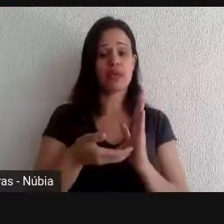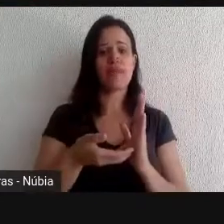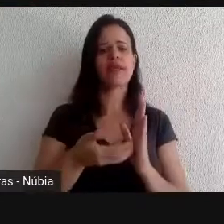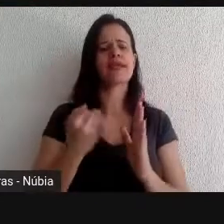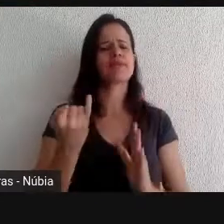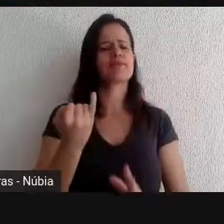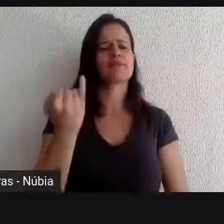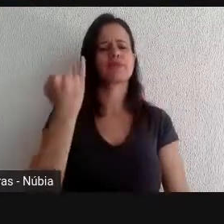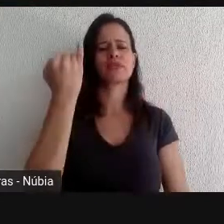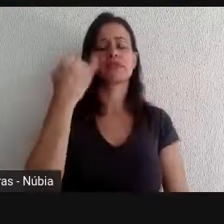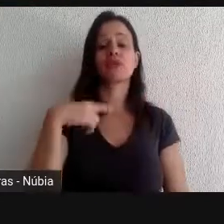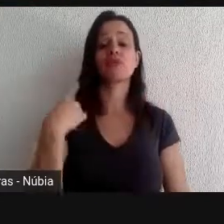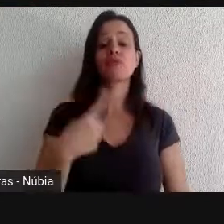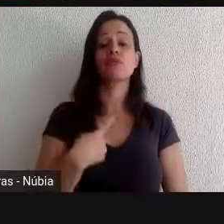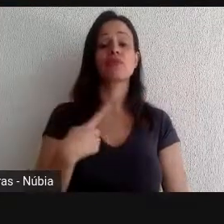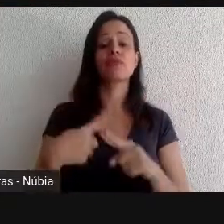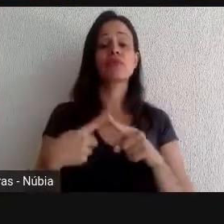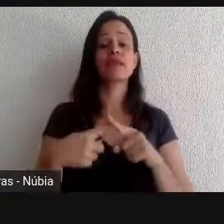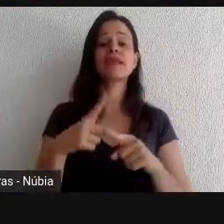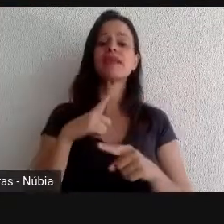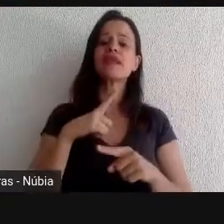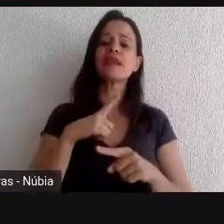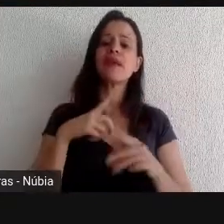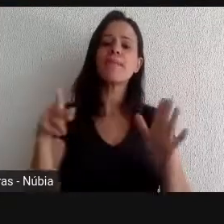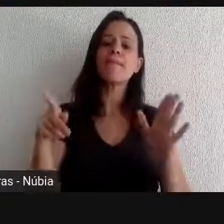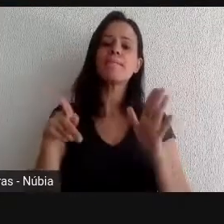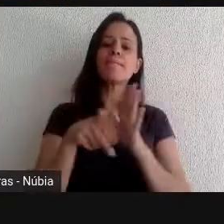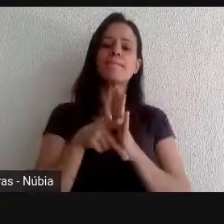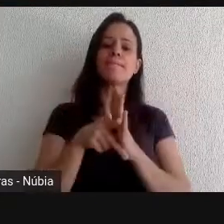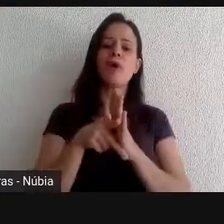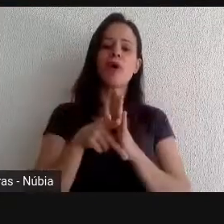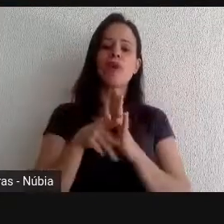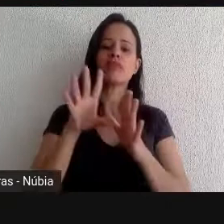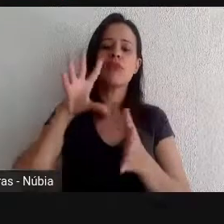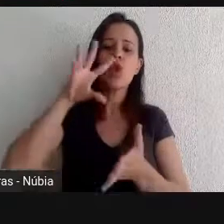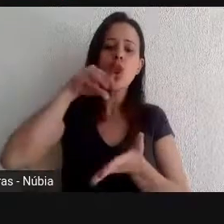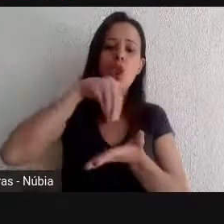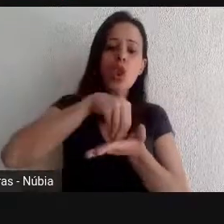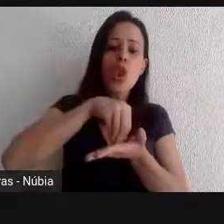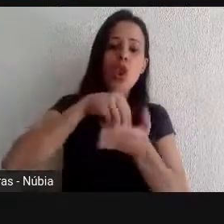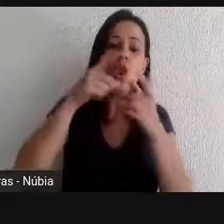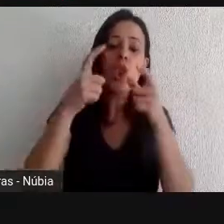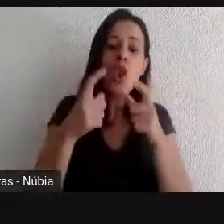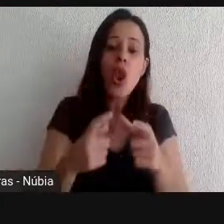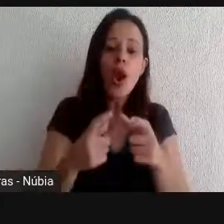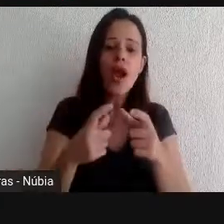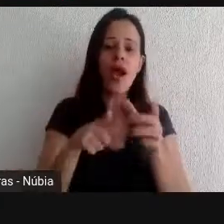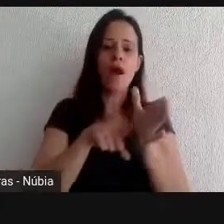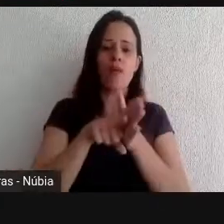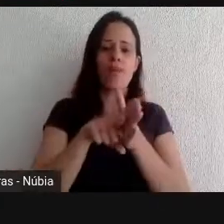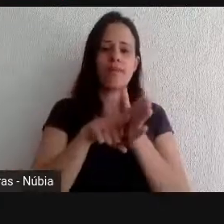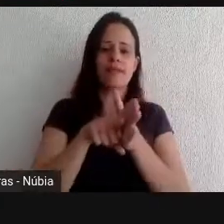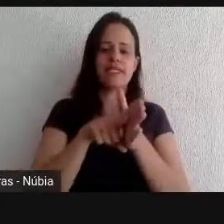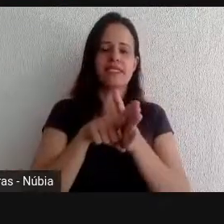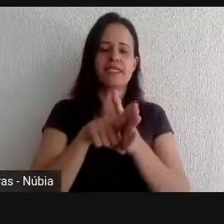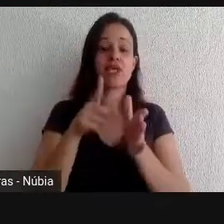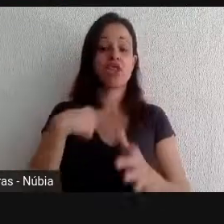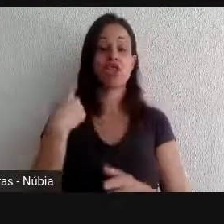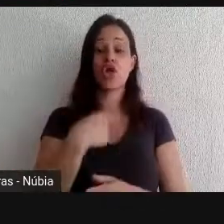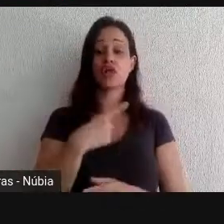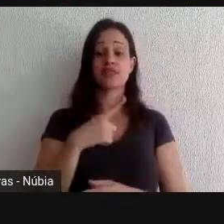porque nós estamos no próprio locus da pesquisa, não é? Nós temos essa riqueza, o